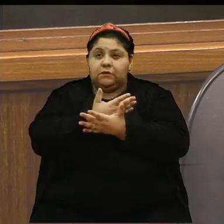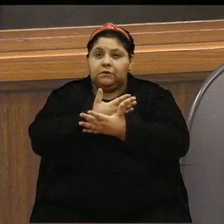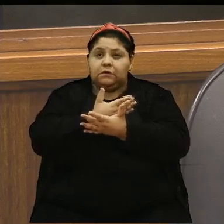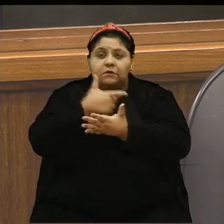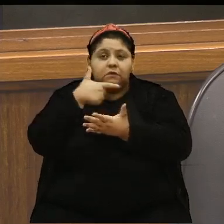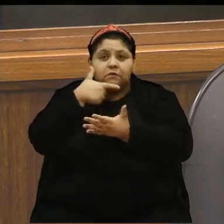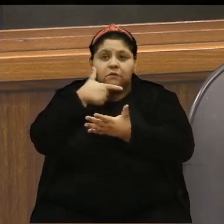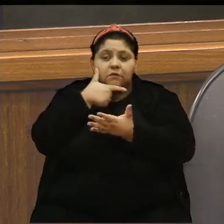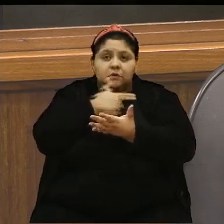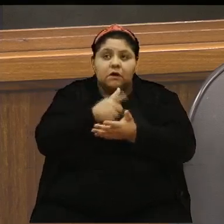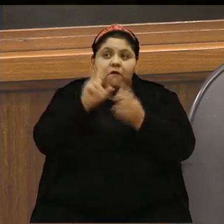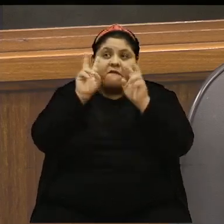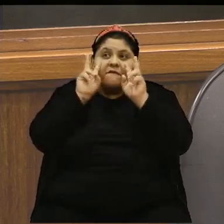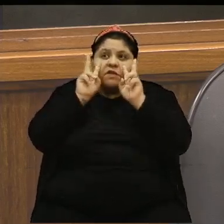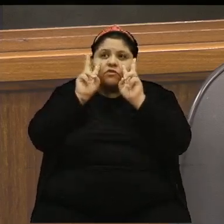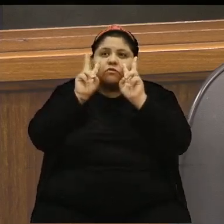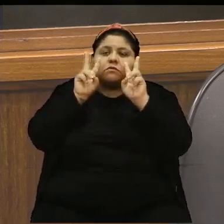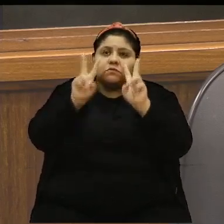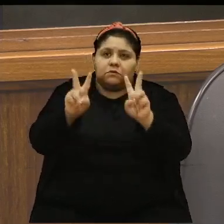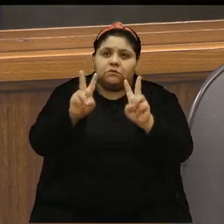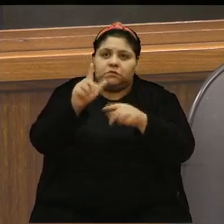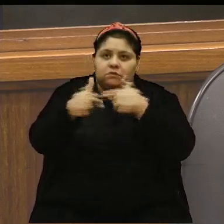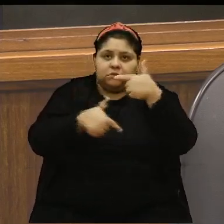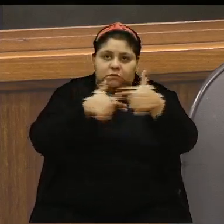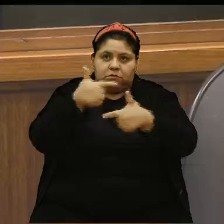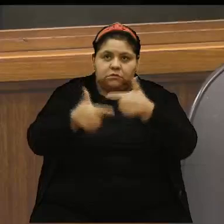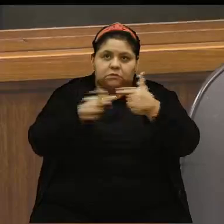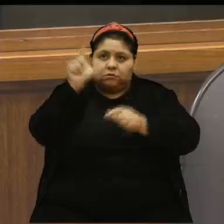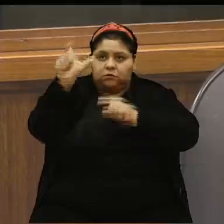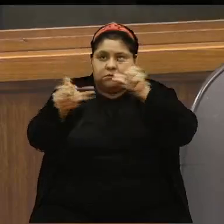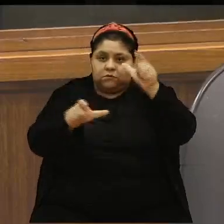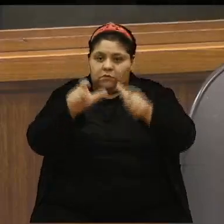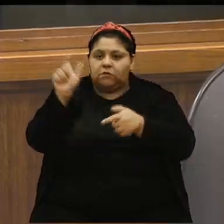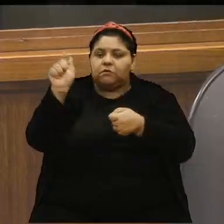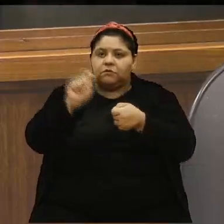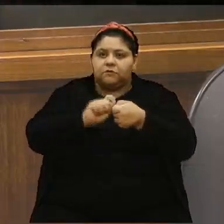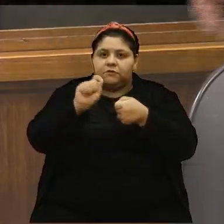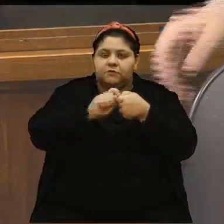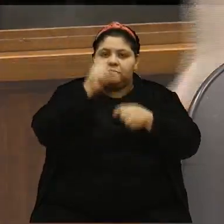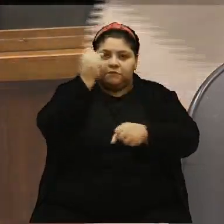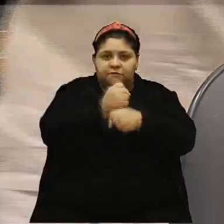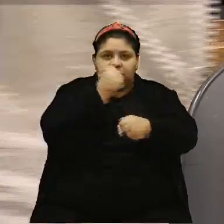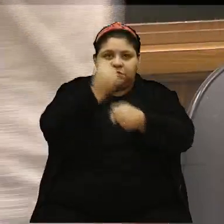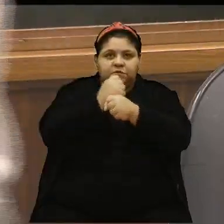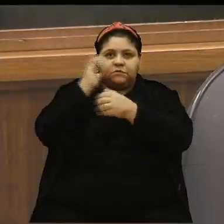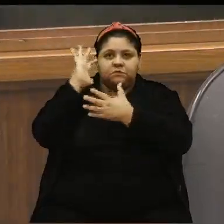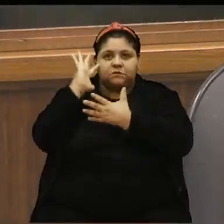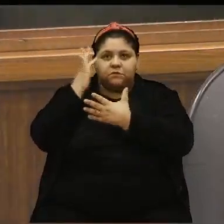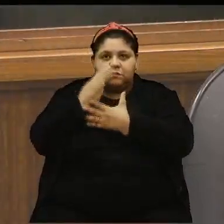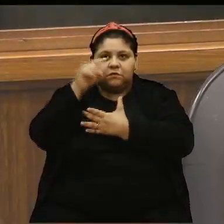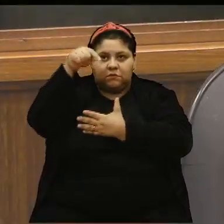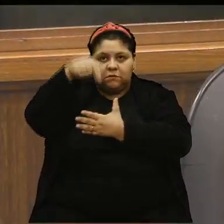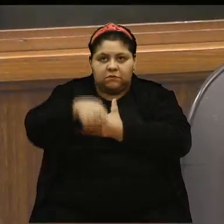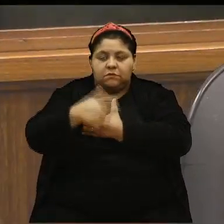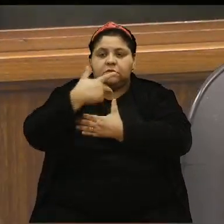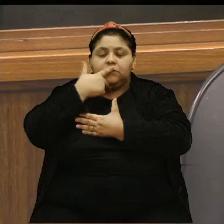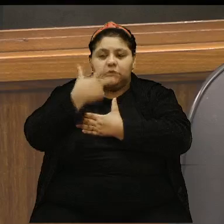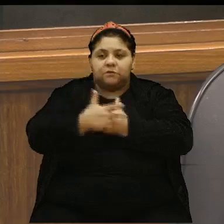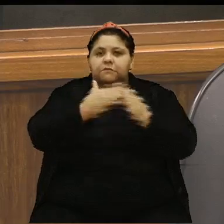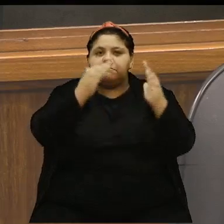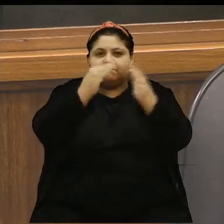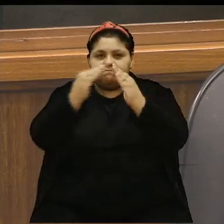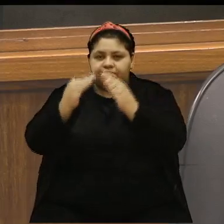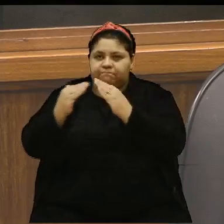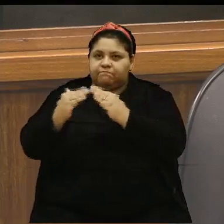conseguir visualizar trabalhadores lá fazendo a obra acontecer. E aqui é um relato dos moradores